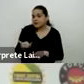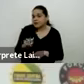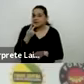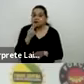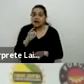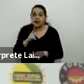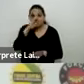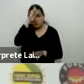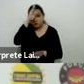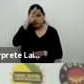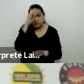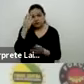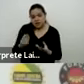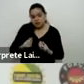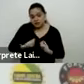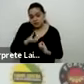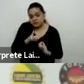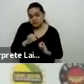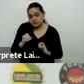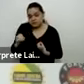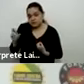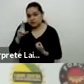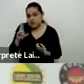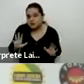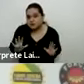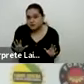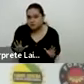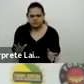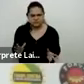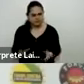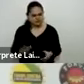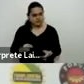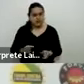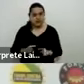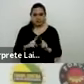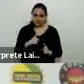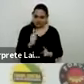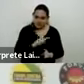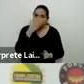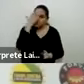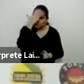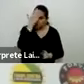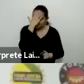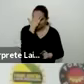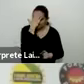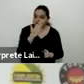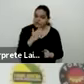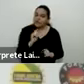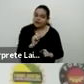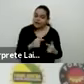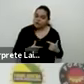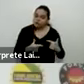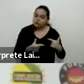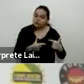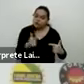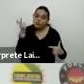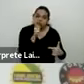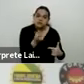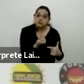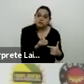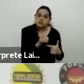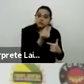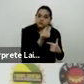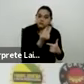que nós sabemos que é uma conquista do movimento sindical, juntamente com os partidos de